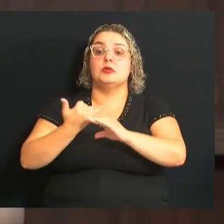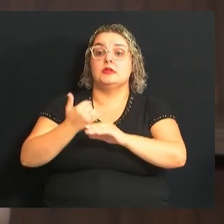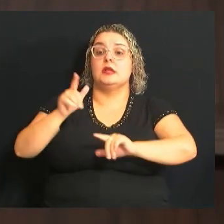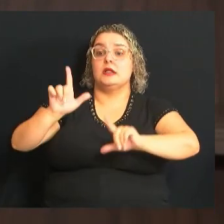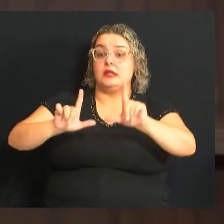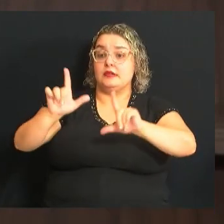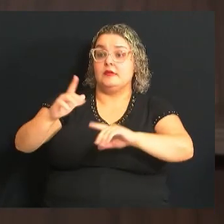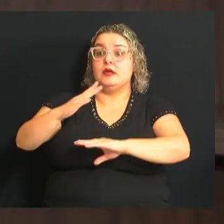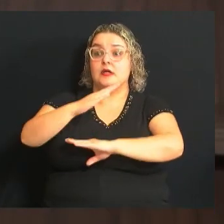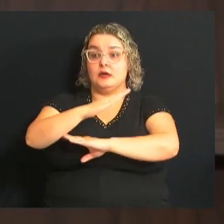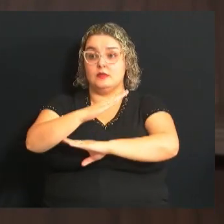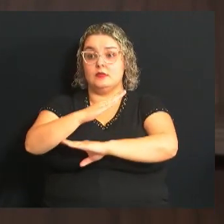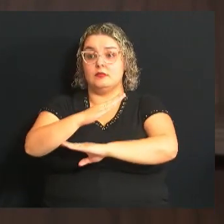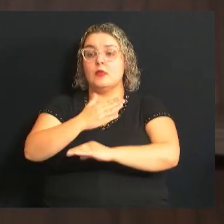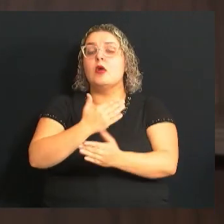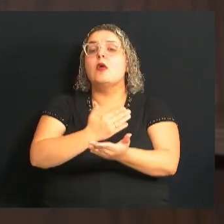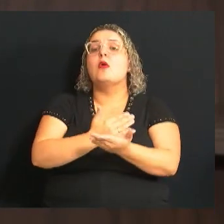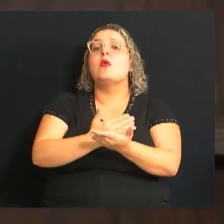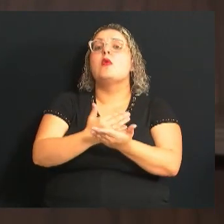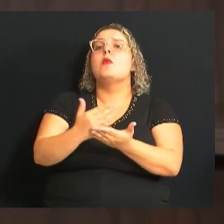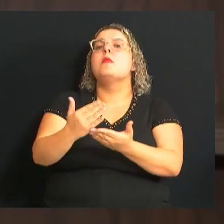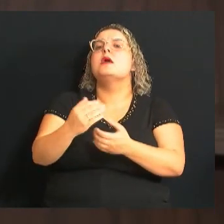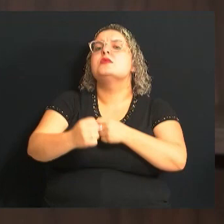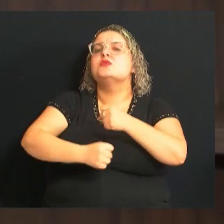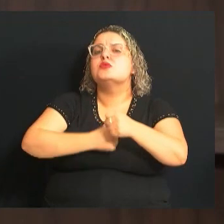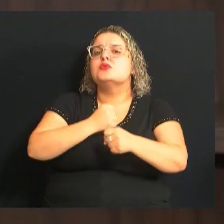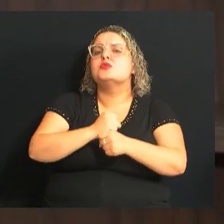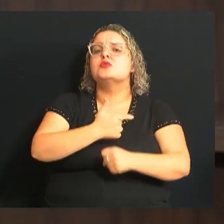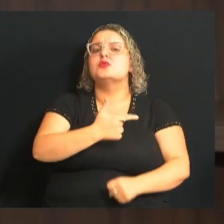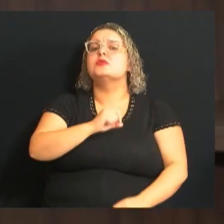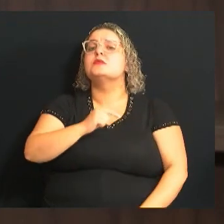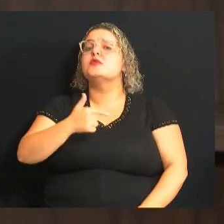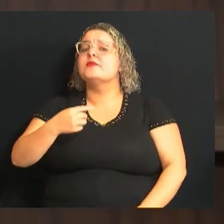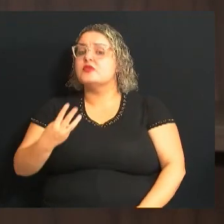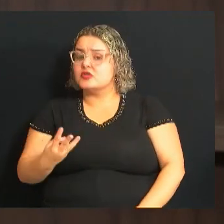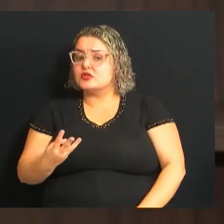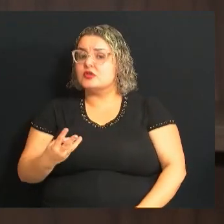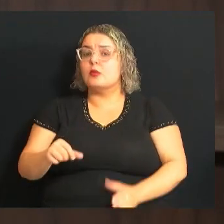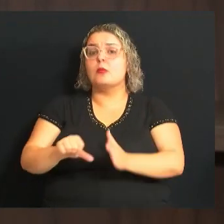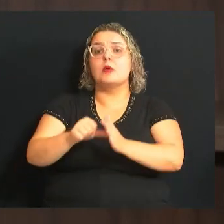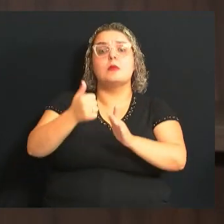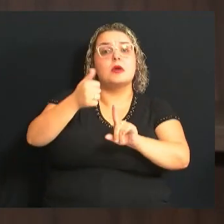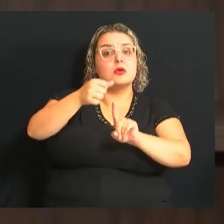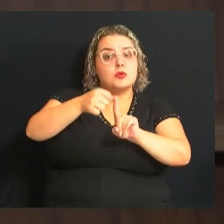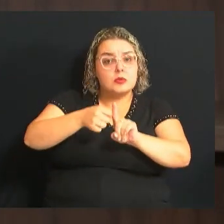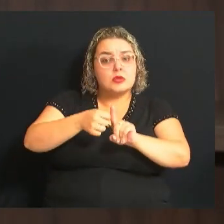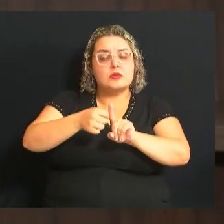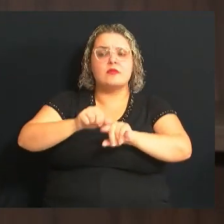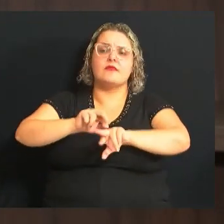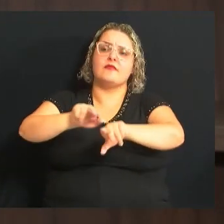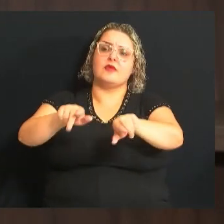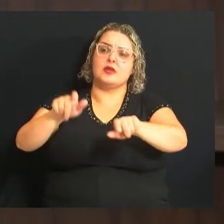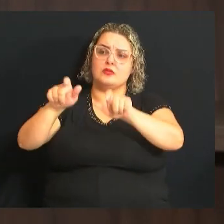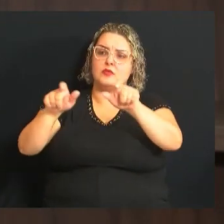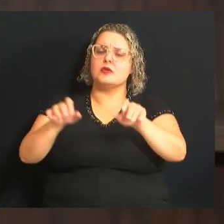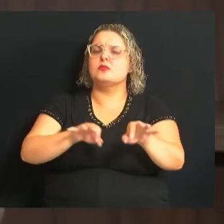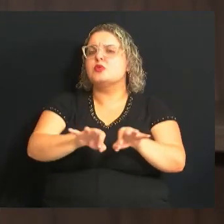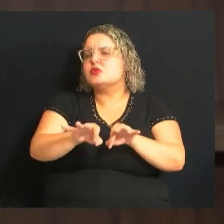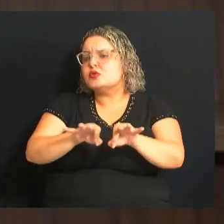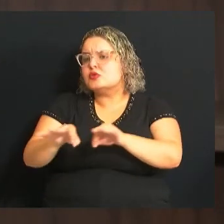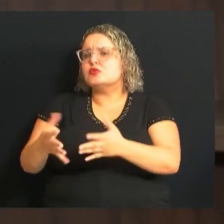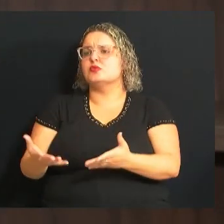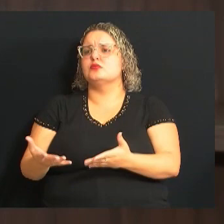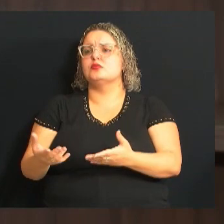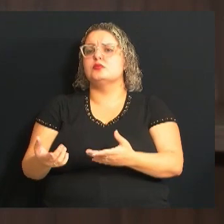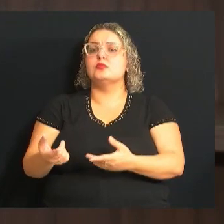Câmara. Começo de ano 2023 aí, primeiro mês, muita gente aí se programando para